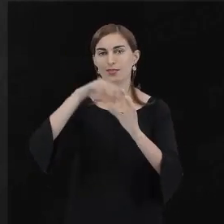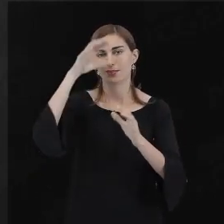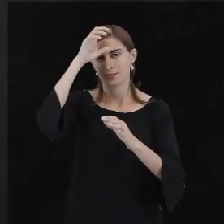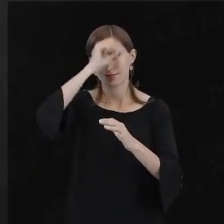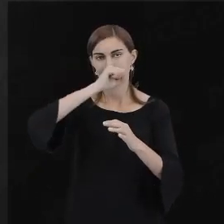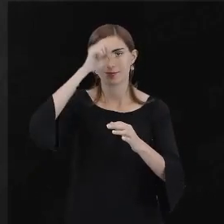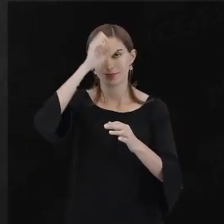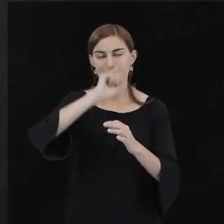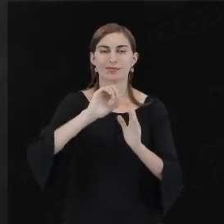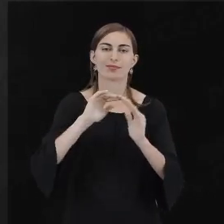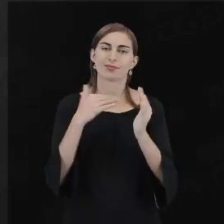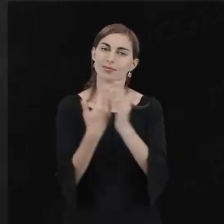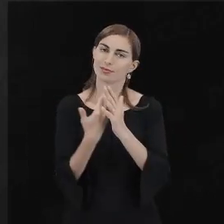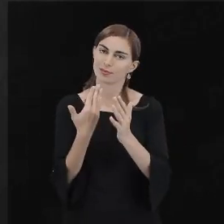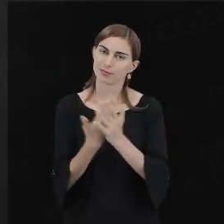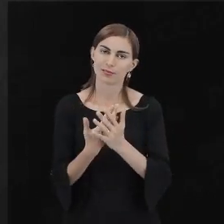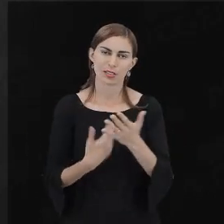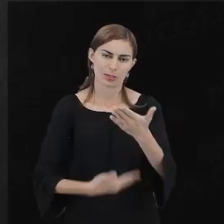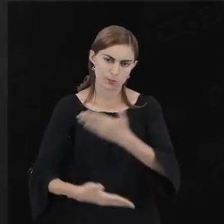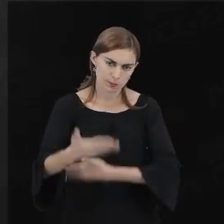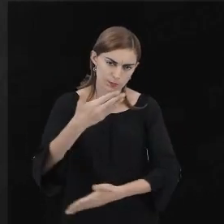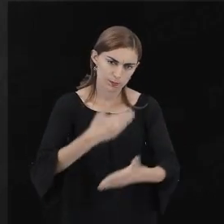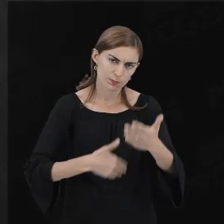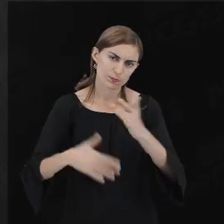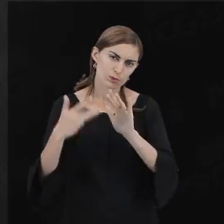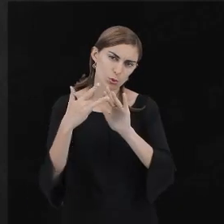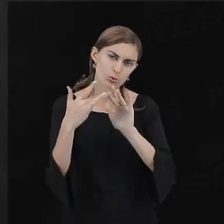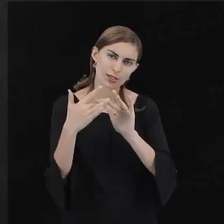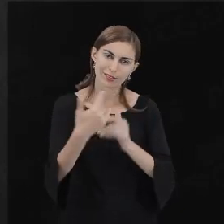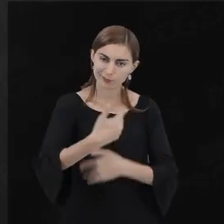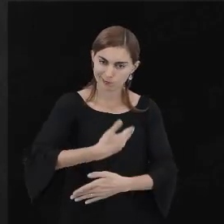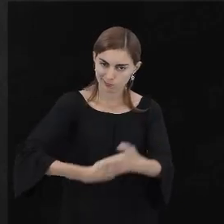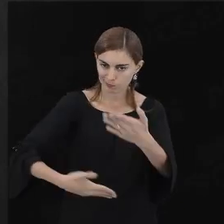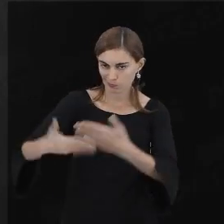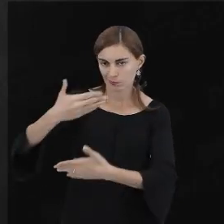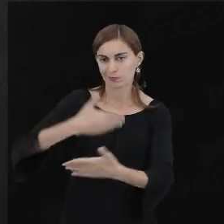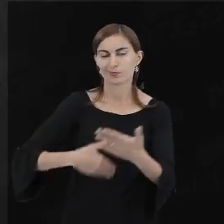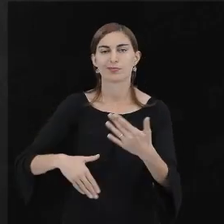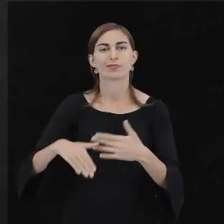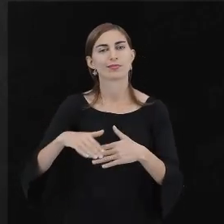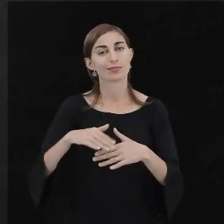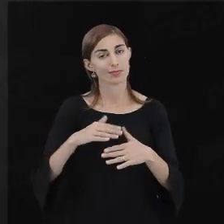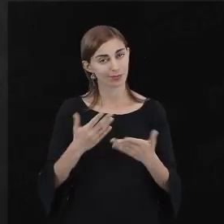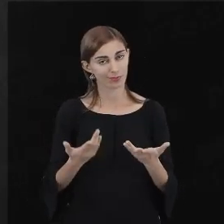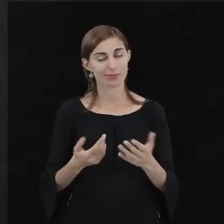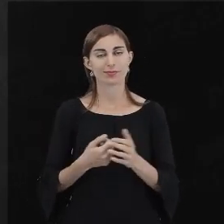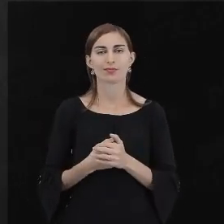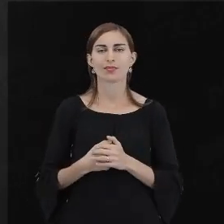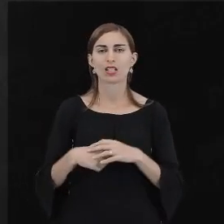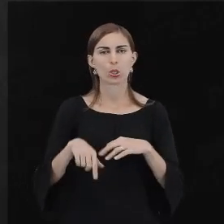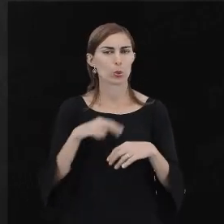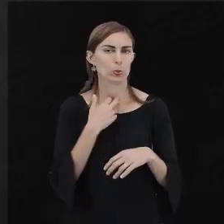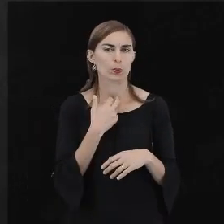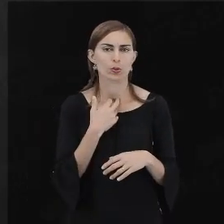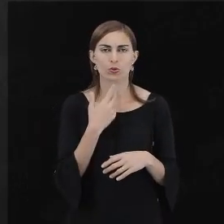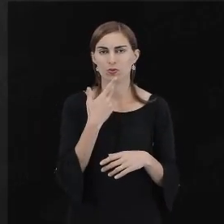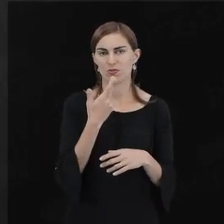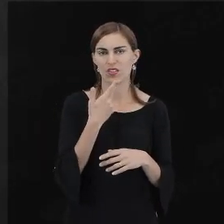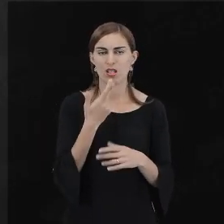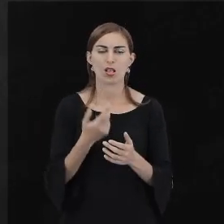minha interação com o outro ressignifica simbolicamente a existência. Eu não posso dizer, né, eu fico